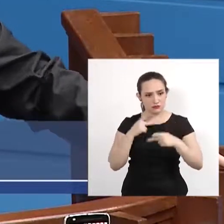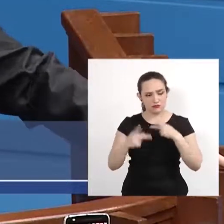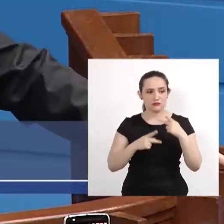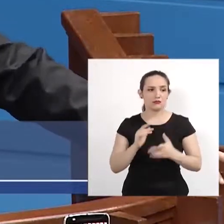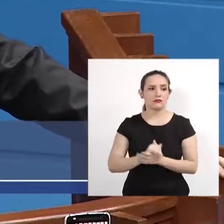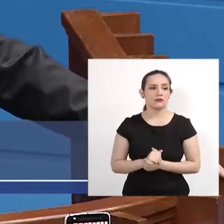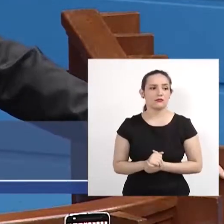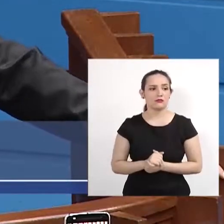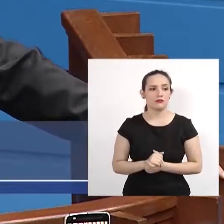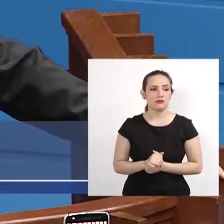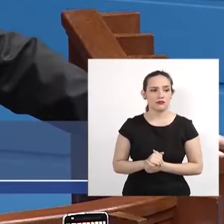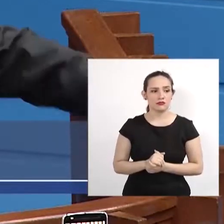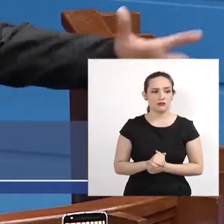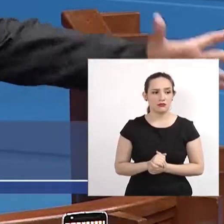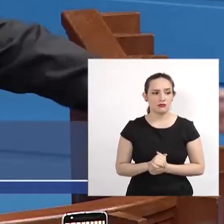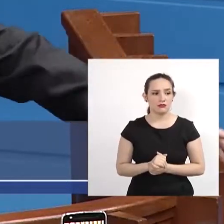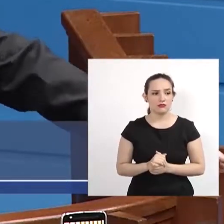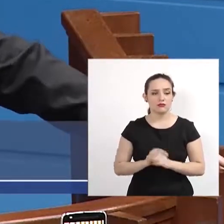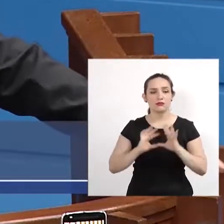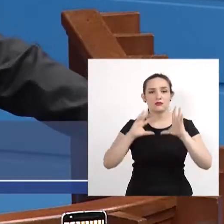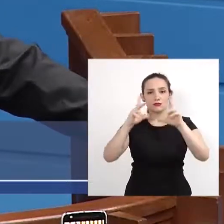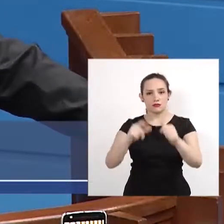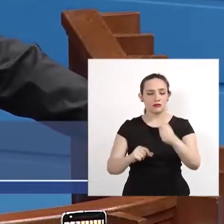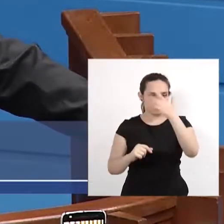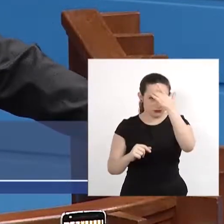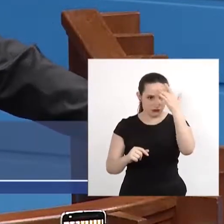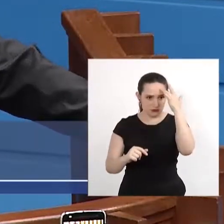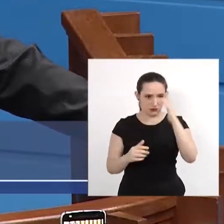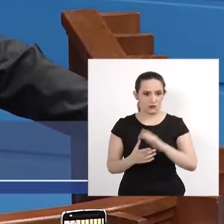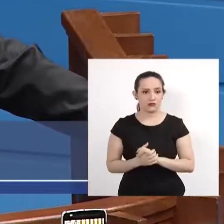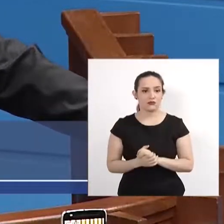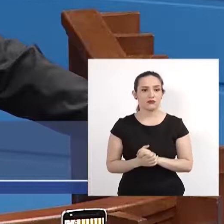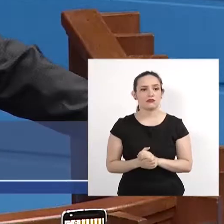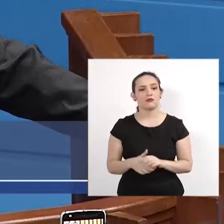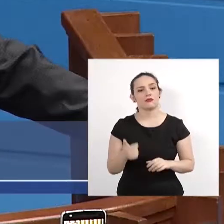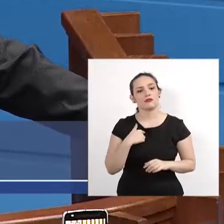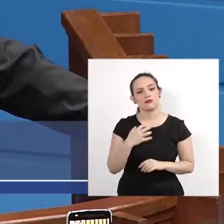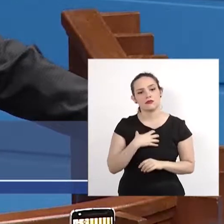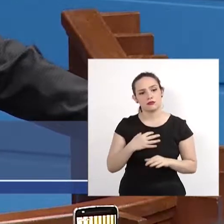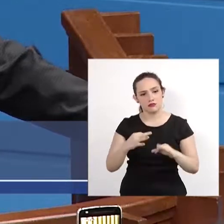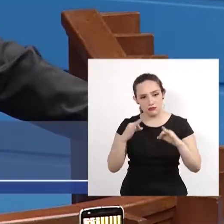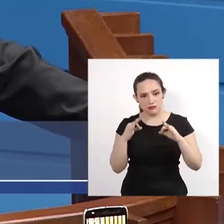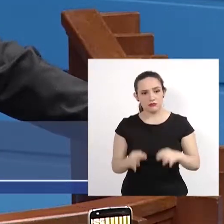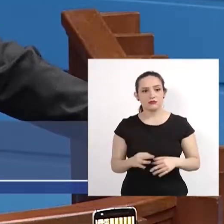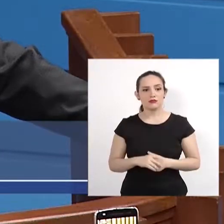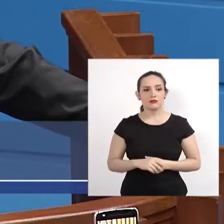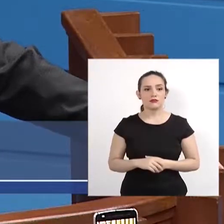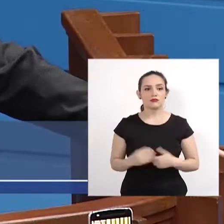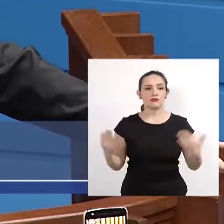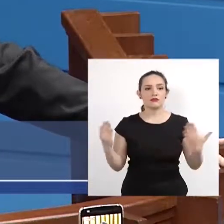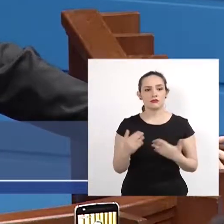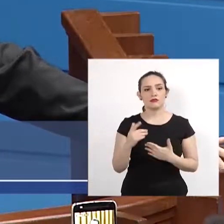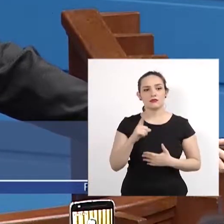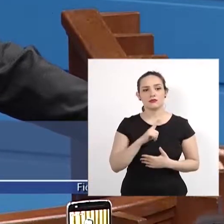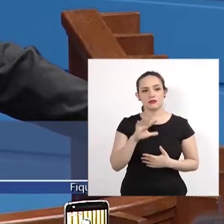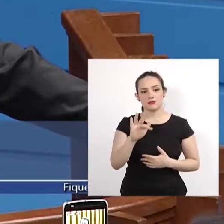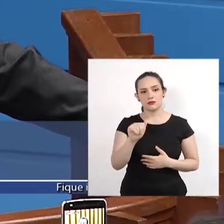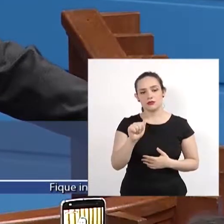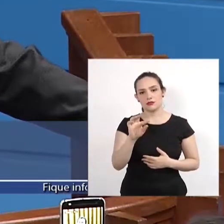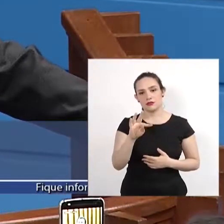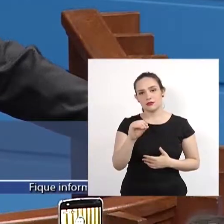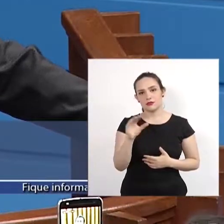isso para todos nós. Tenho certeza que agora, com este fato determinado, que é